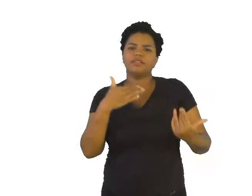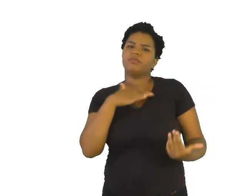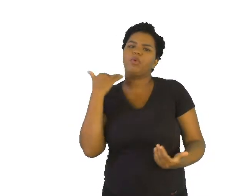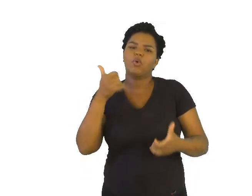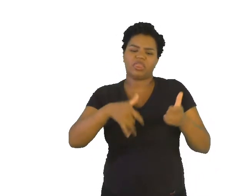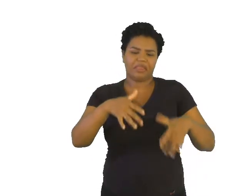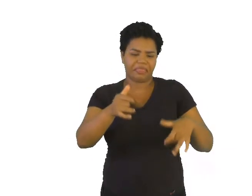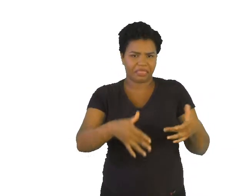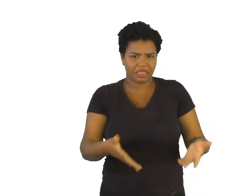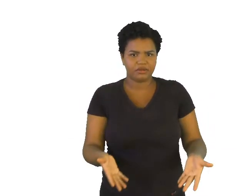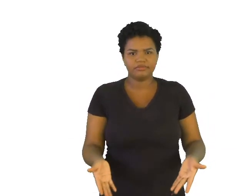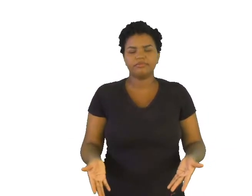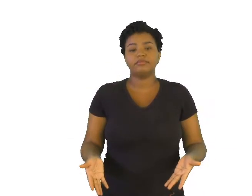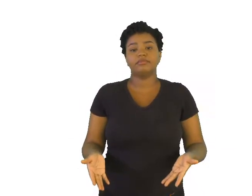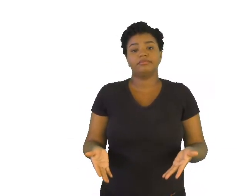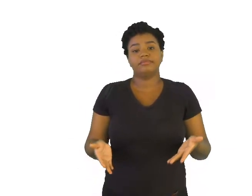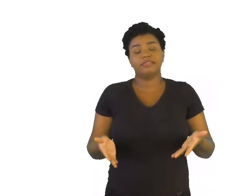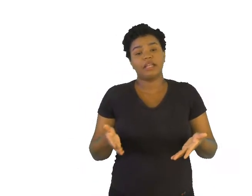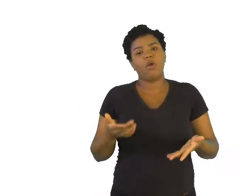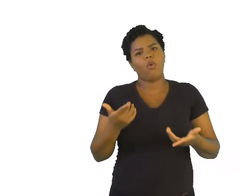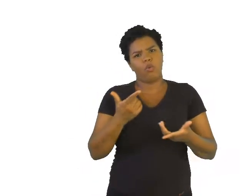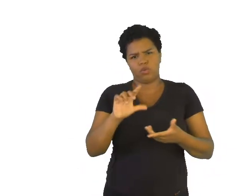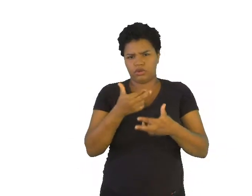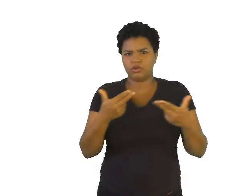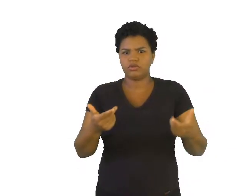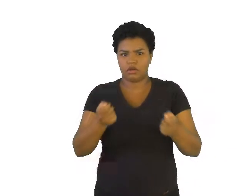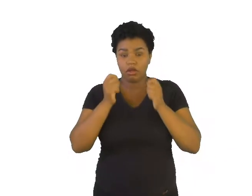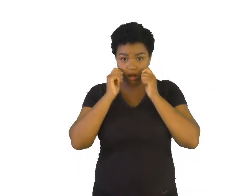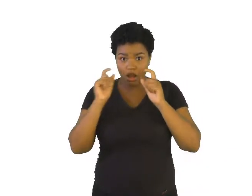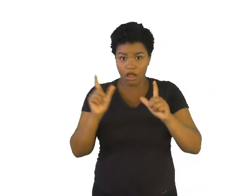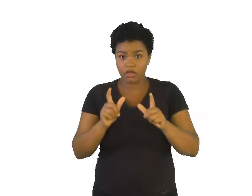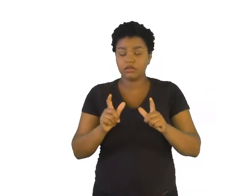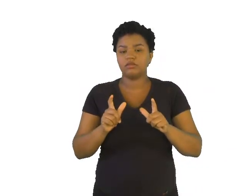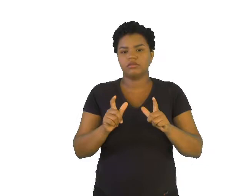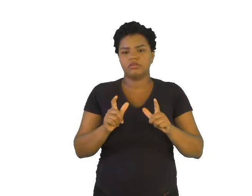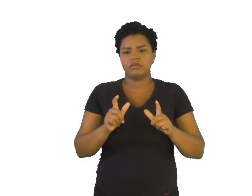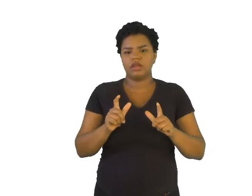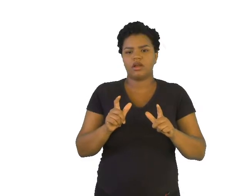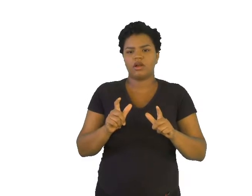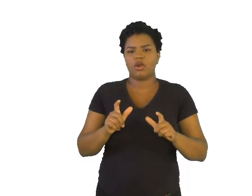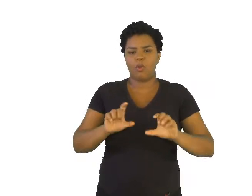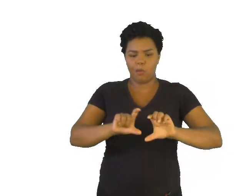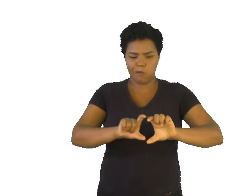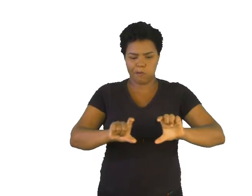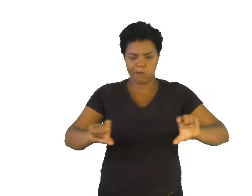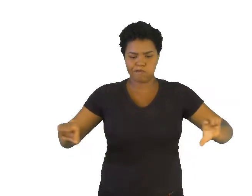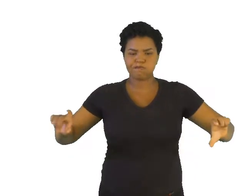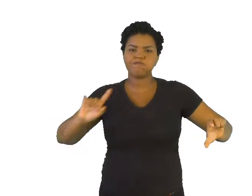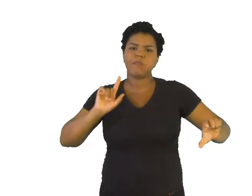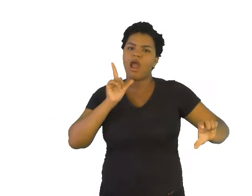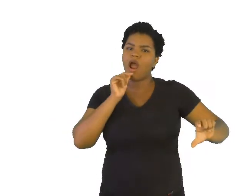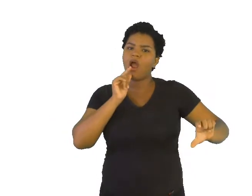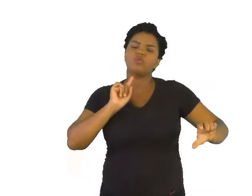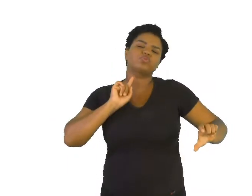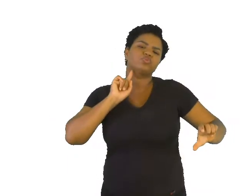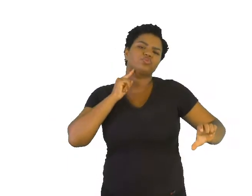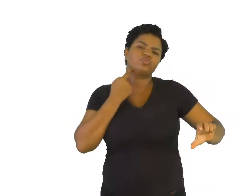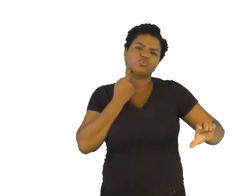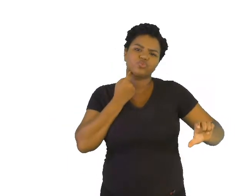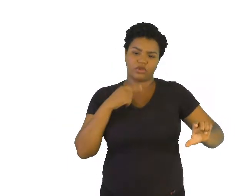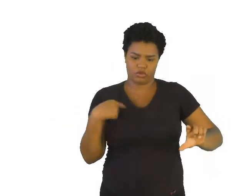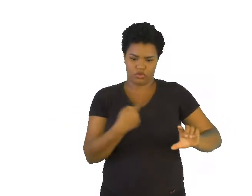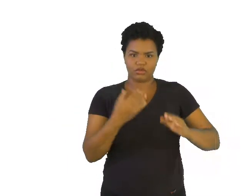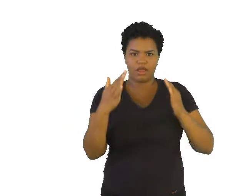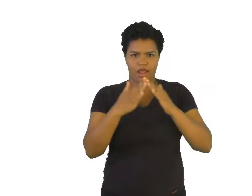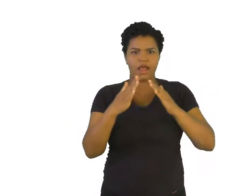E outra coisa que eu quero chamar a atenção de vocês, o esgoto das nossas casas contamina o